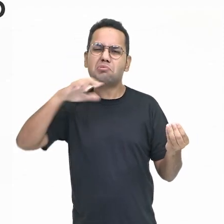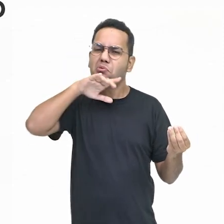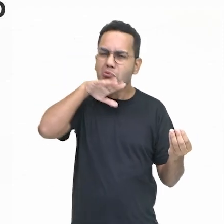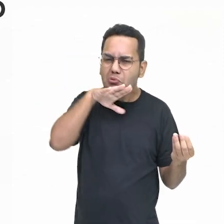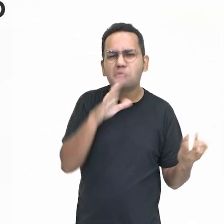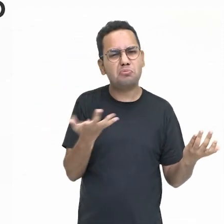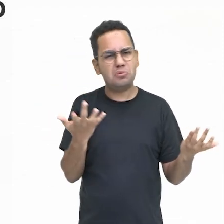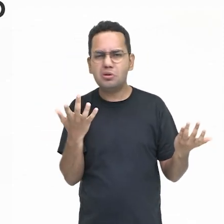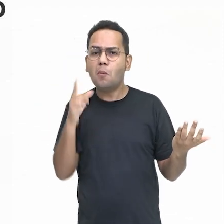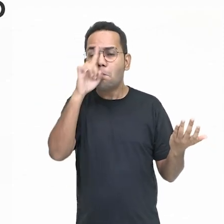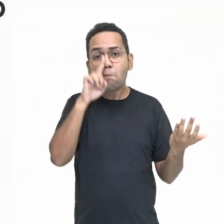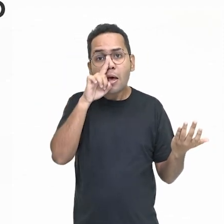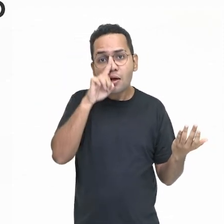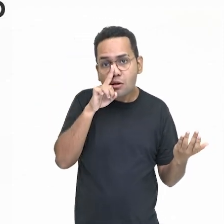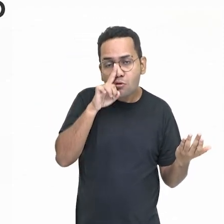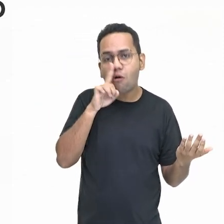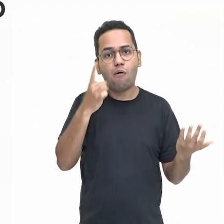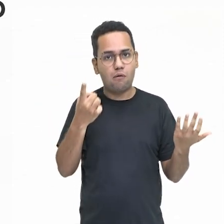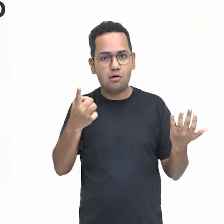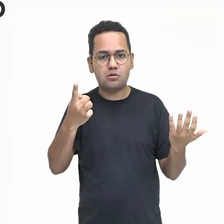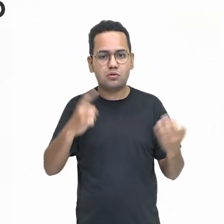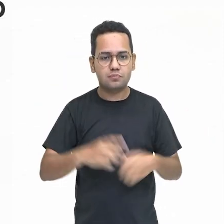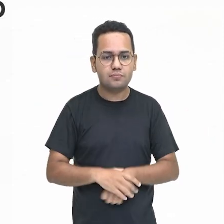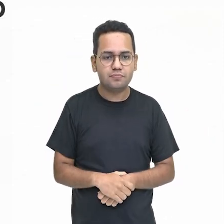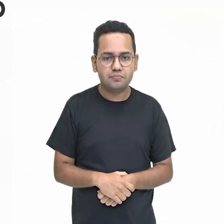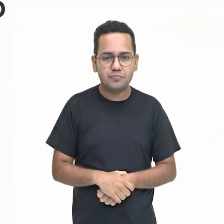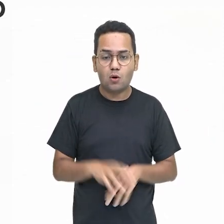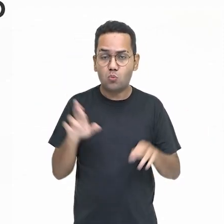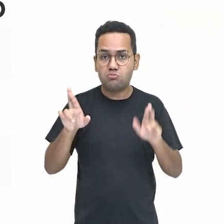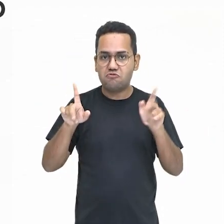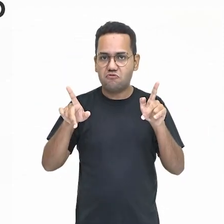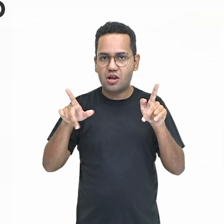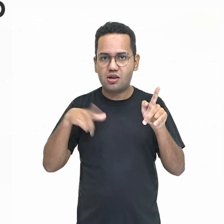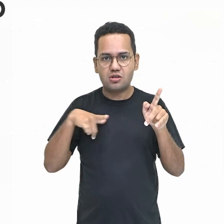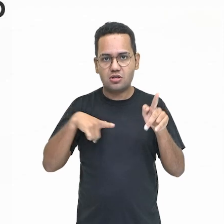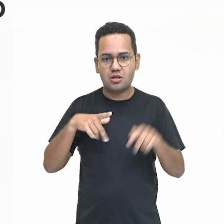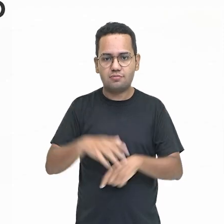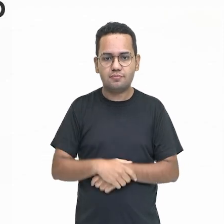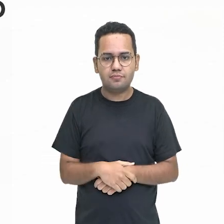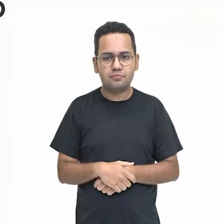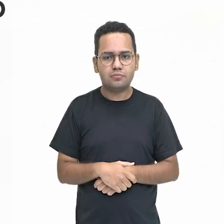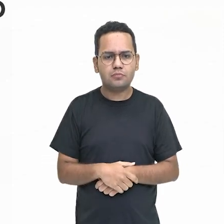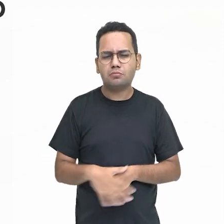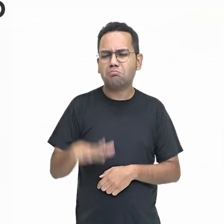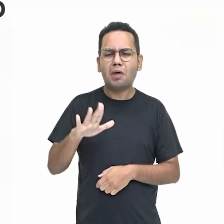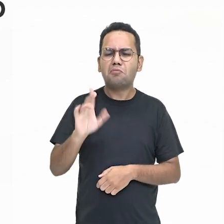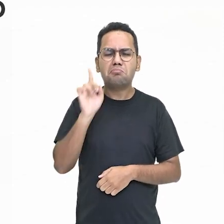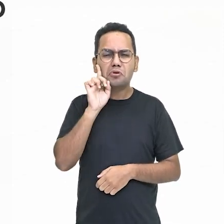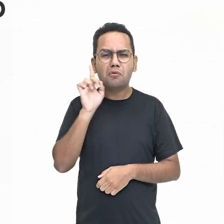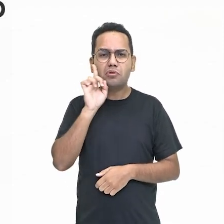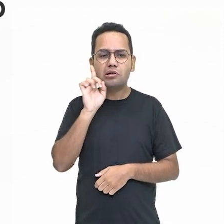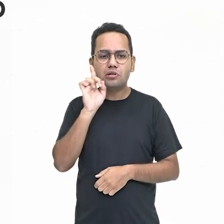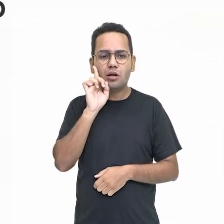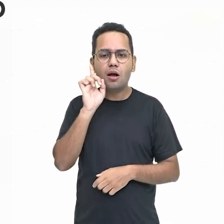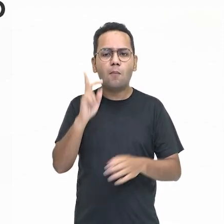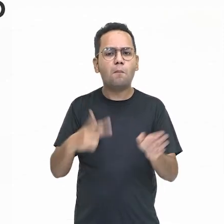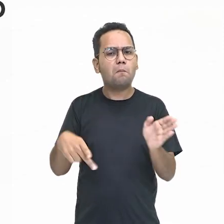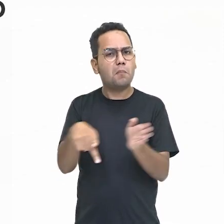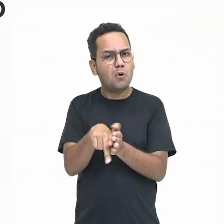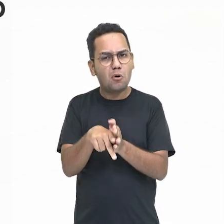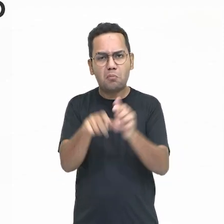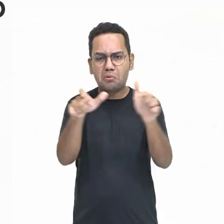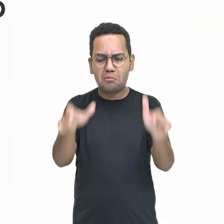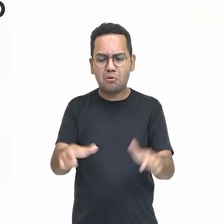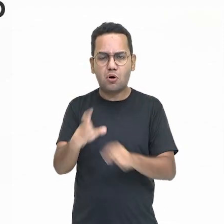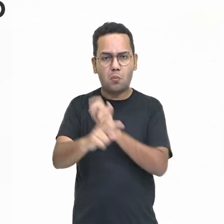acontecimentos considerados anormais e que está presente no cotidiano da população